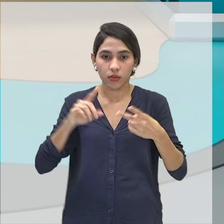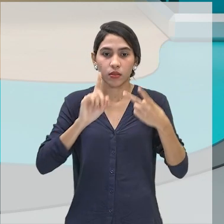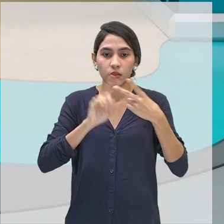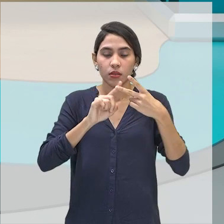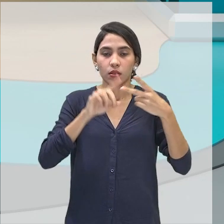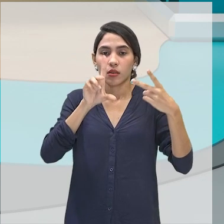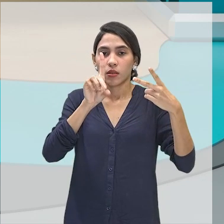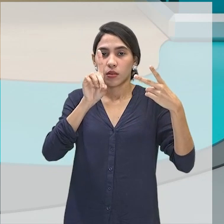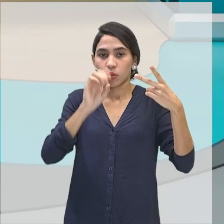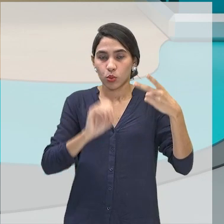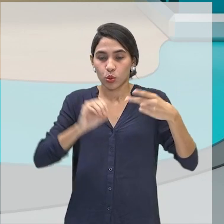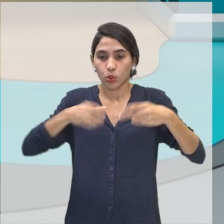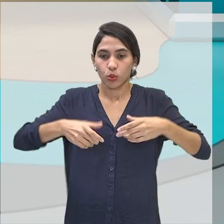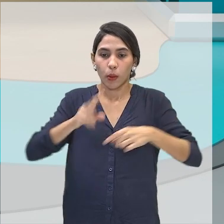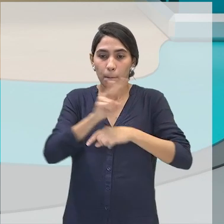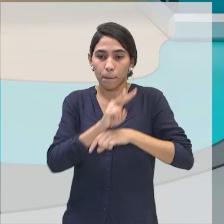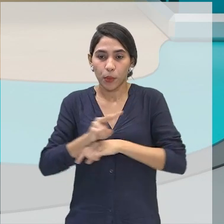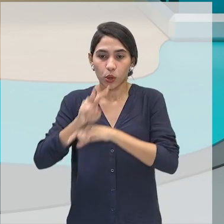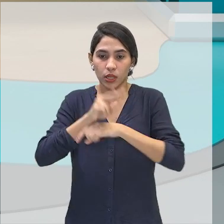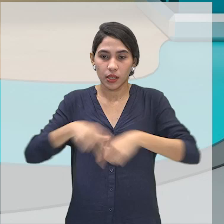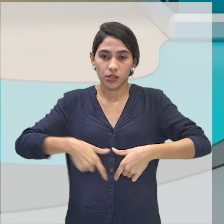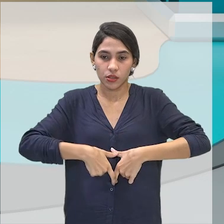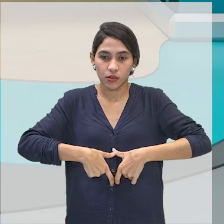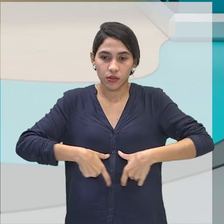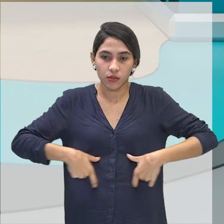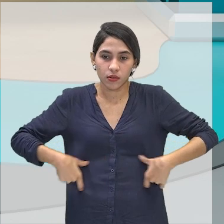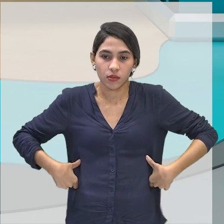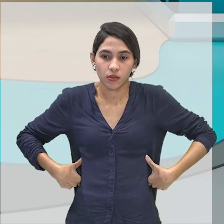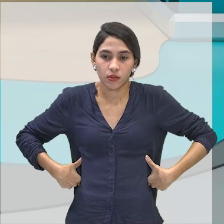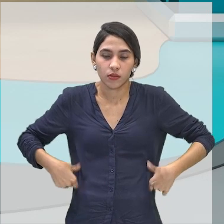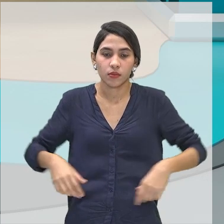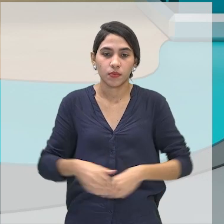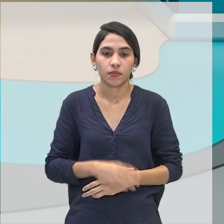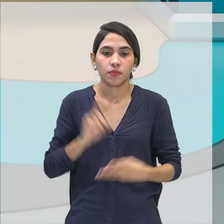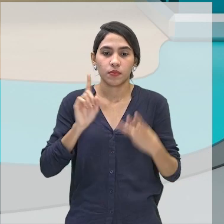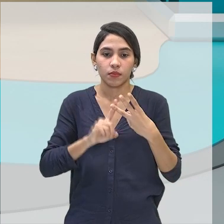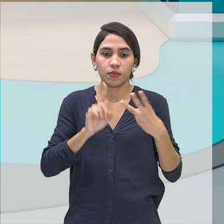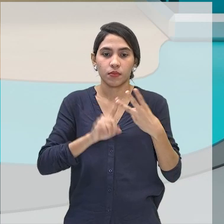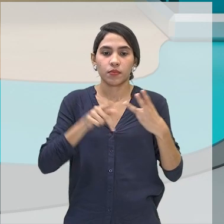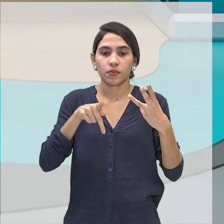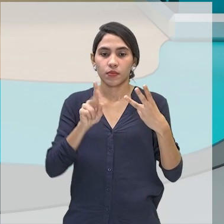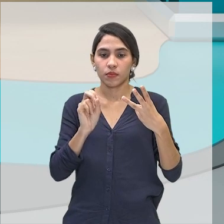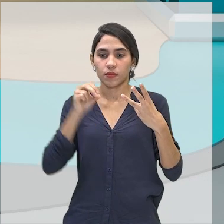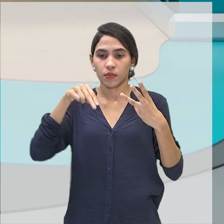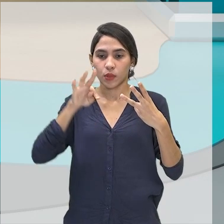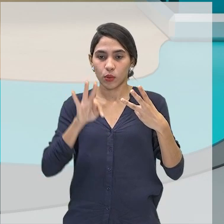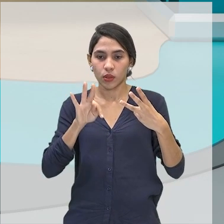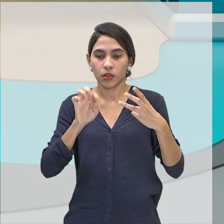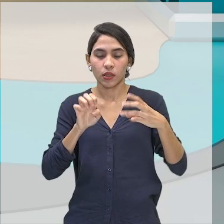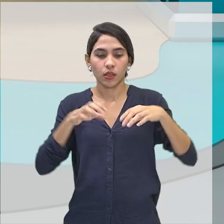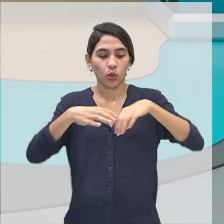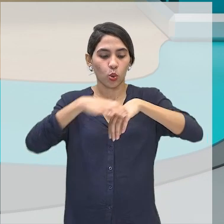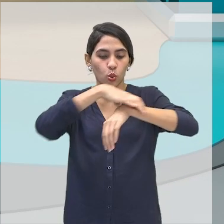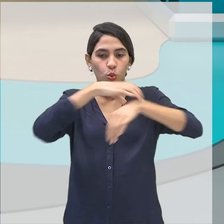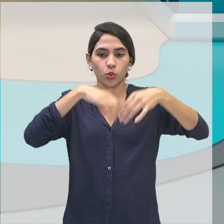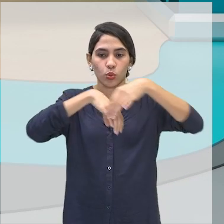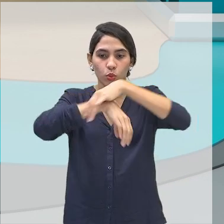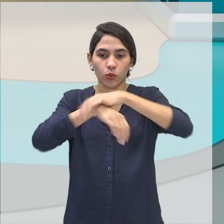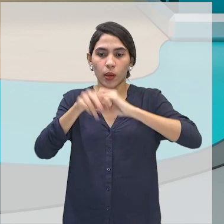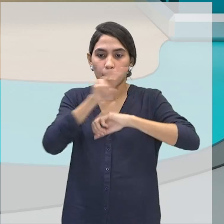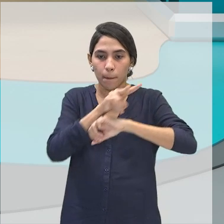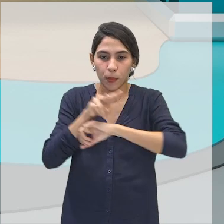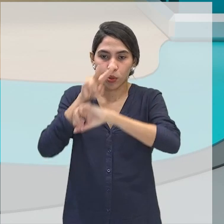vai proteger a região do abdômen. Nós temos os kotês, que são as luvas que vão proteger